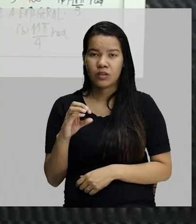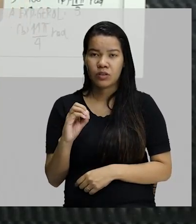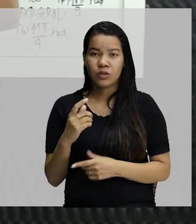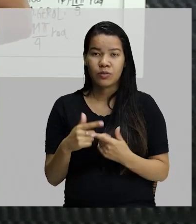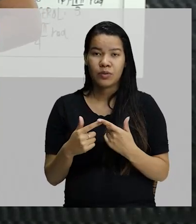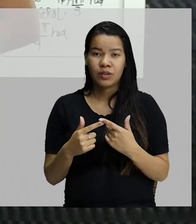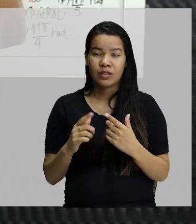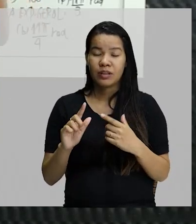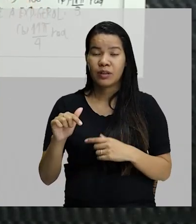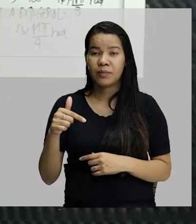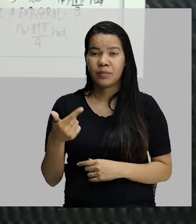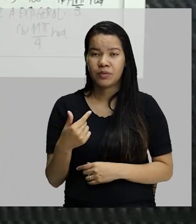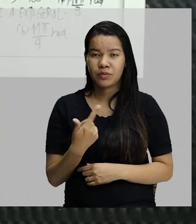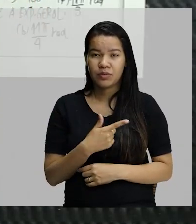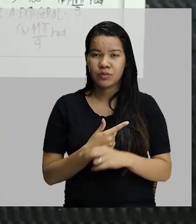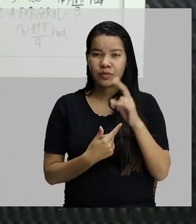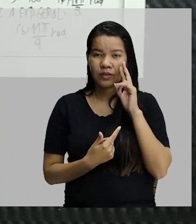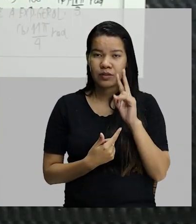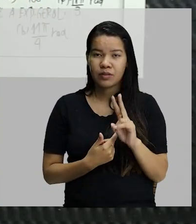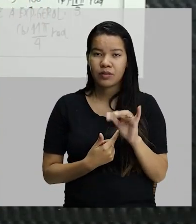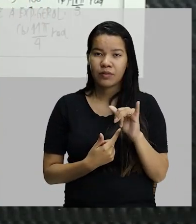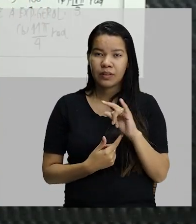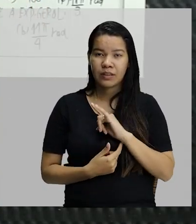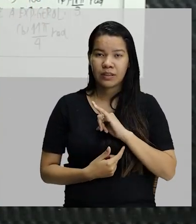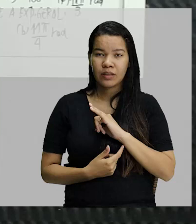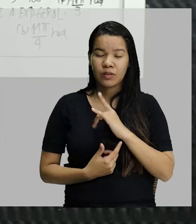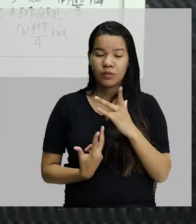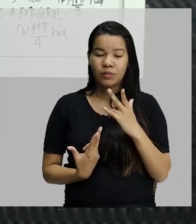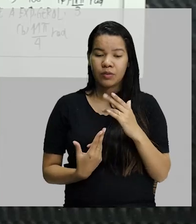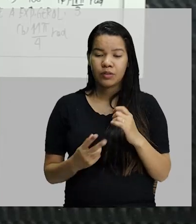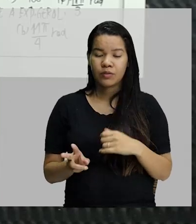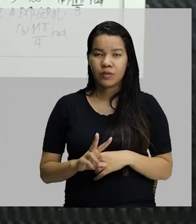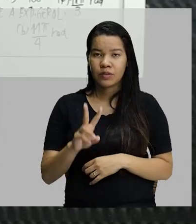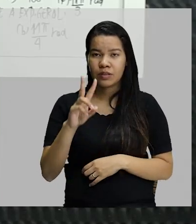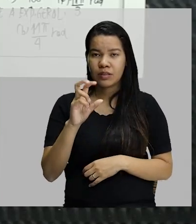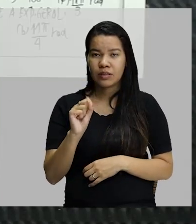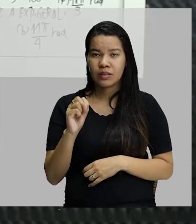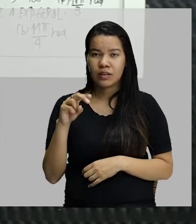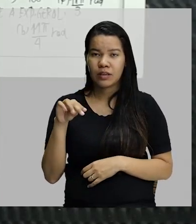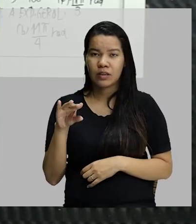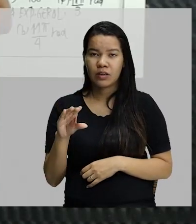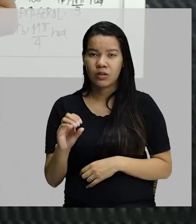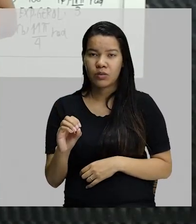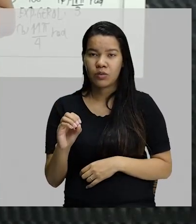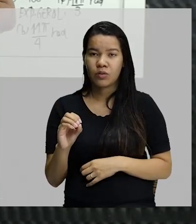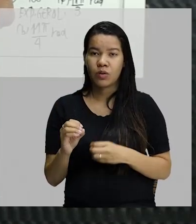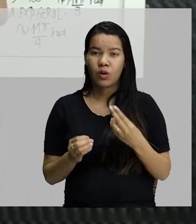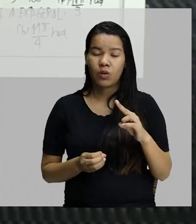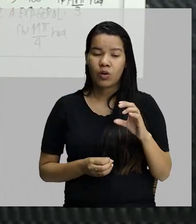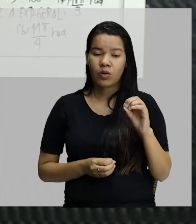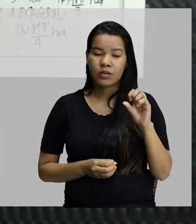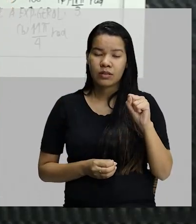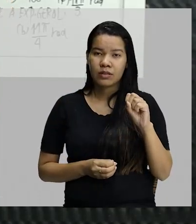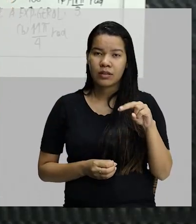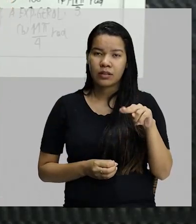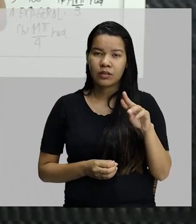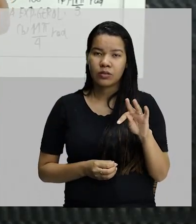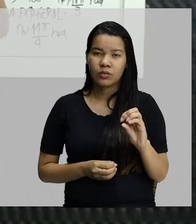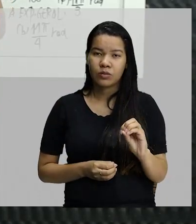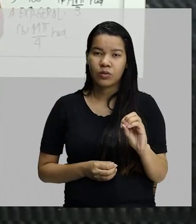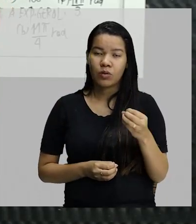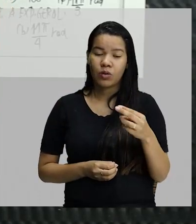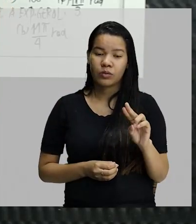mais tarde que ele vai ter o mesmo valor de seno e ele vai ter o mesmo valor de cosseno ou